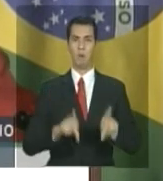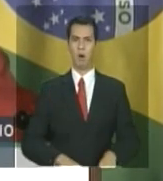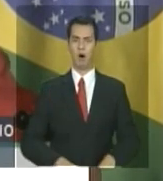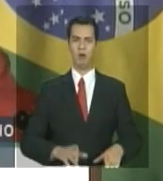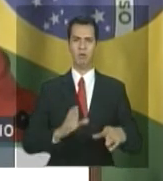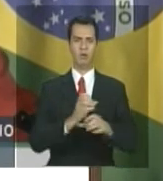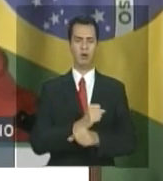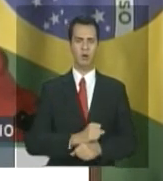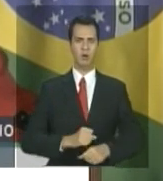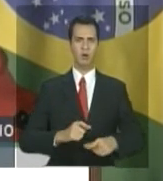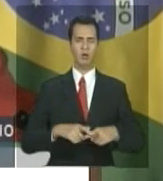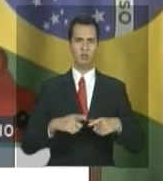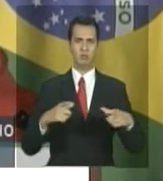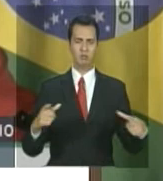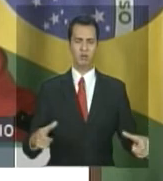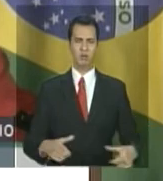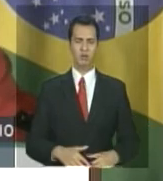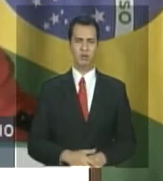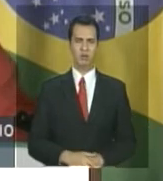que ainda